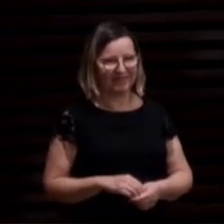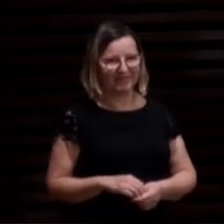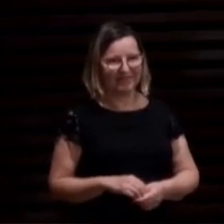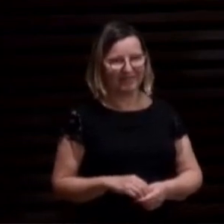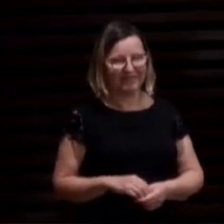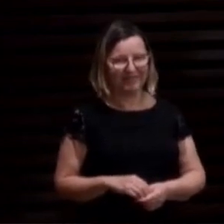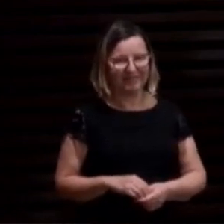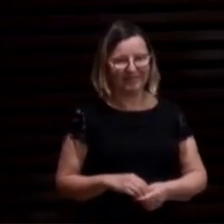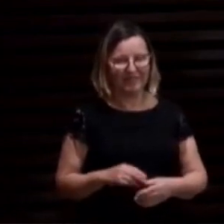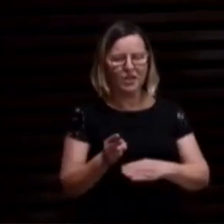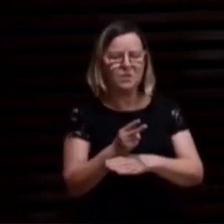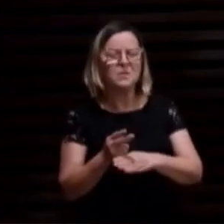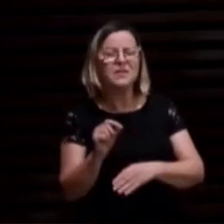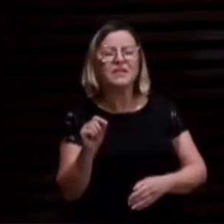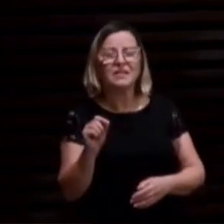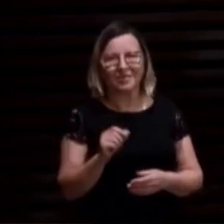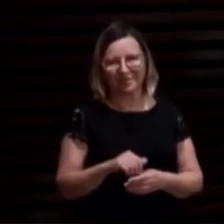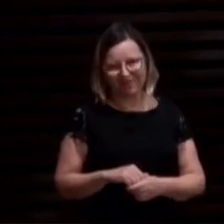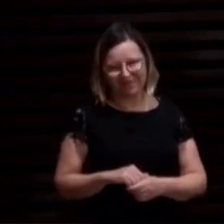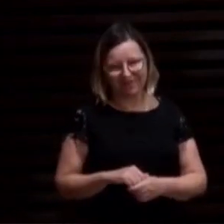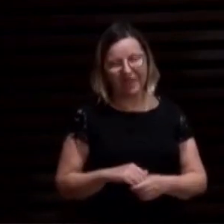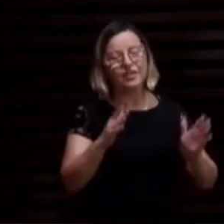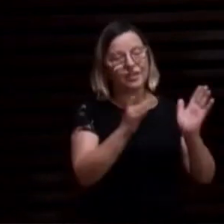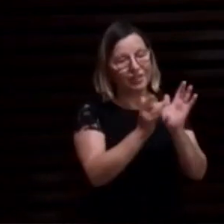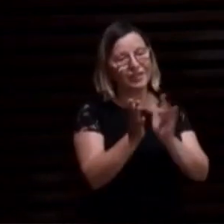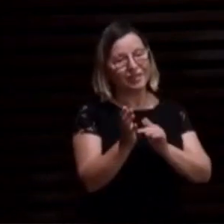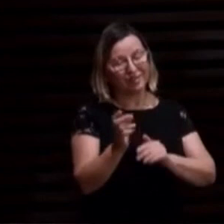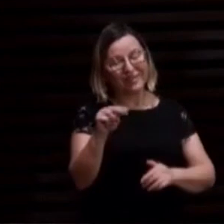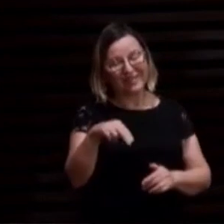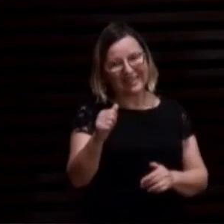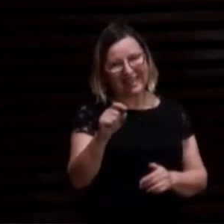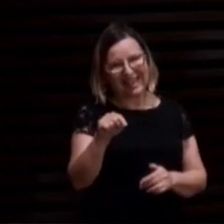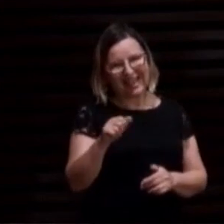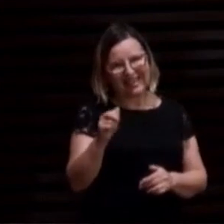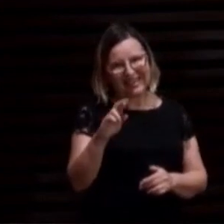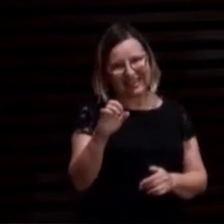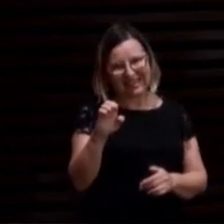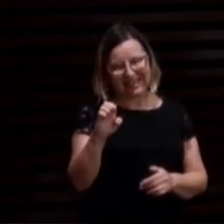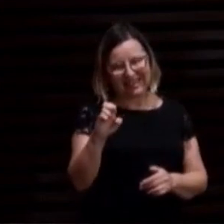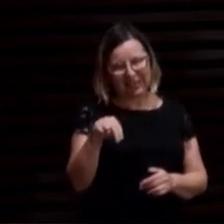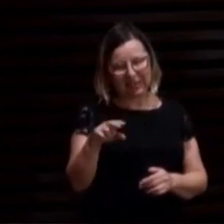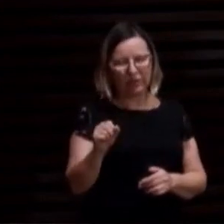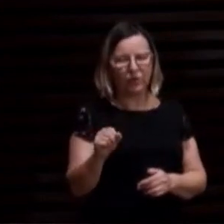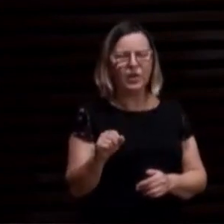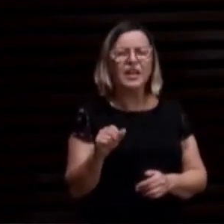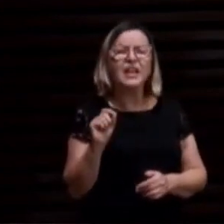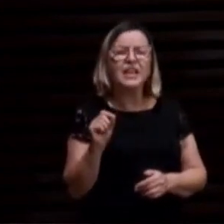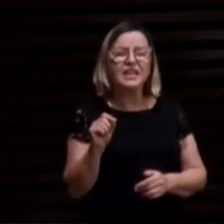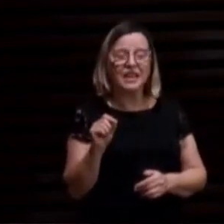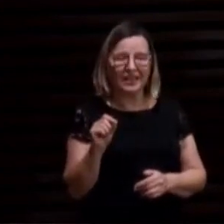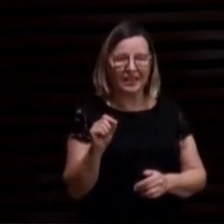A quem buscais? A Jesus o Nazaré. Quem é Jesus de Nazaré?